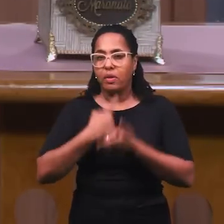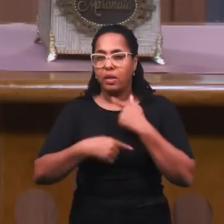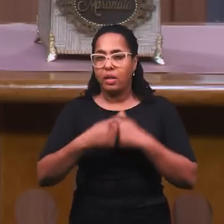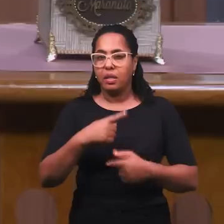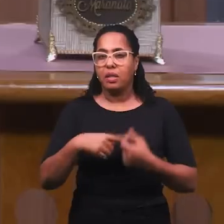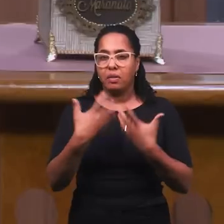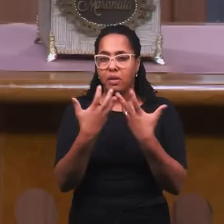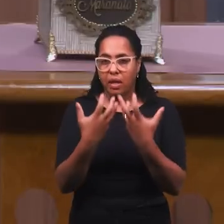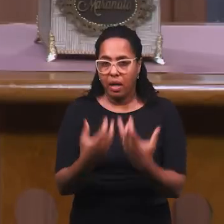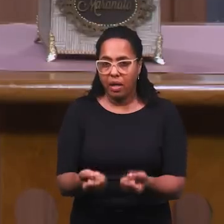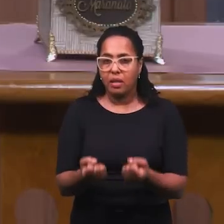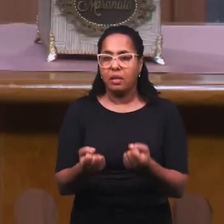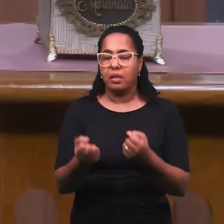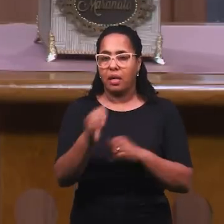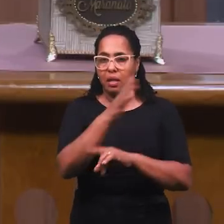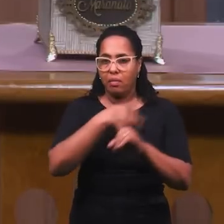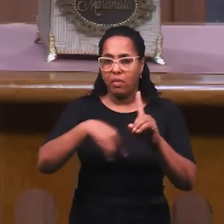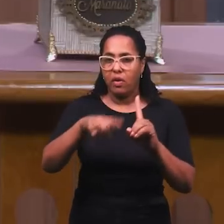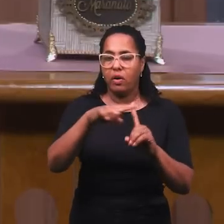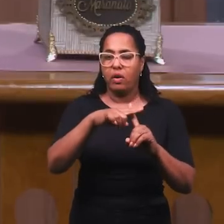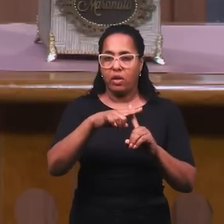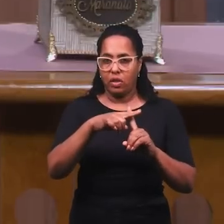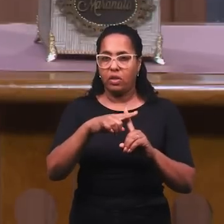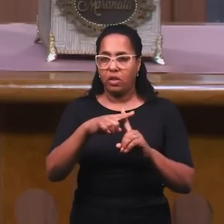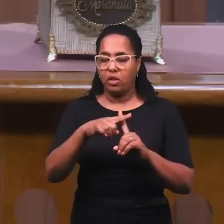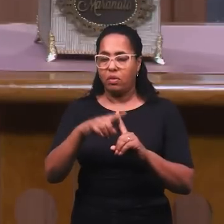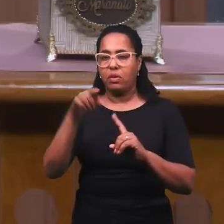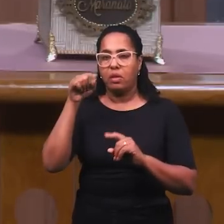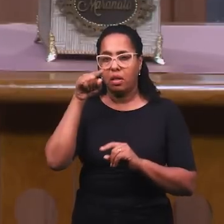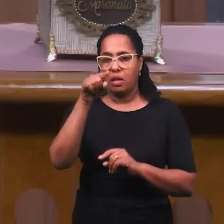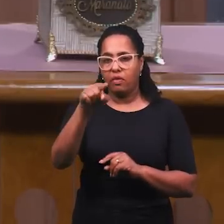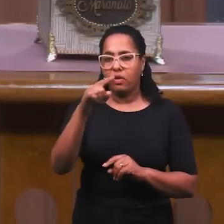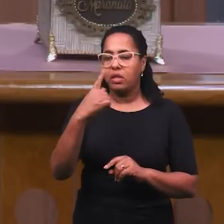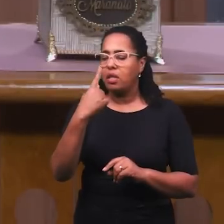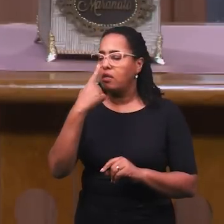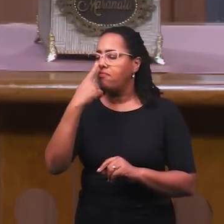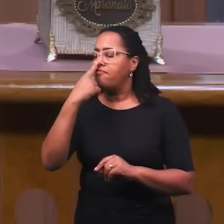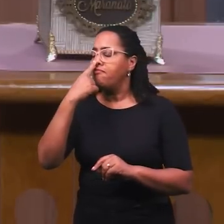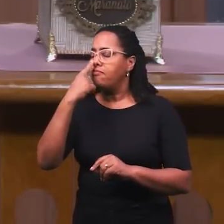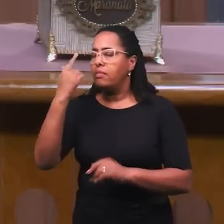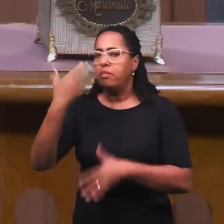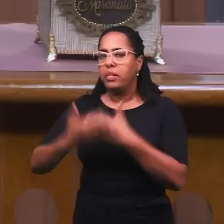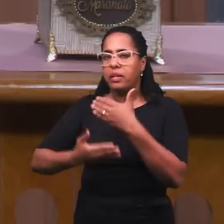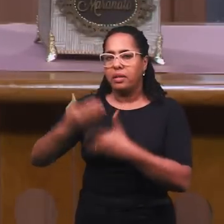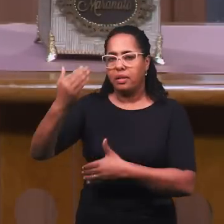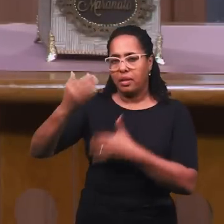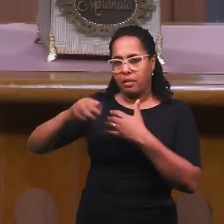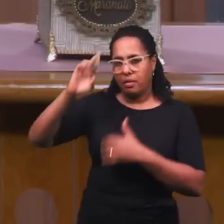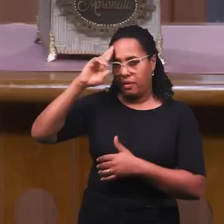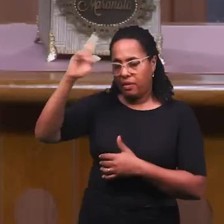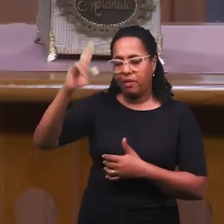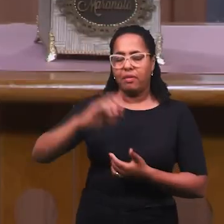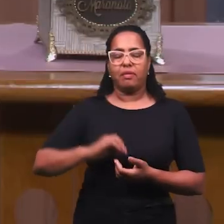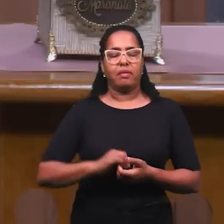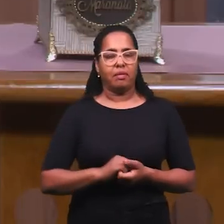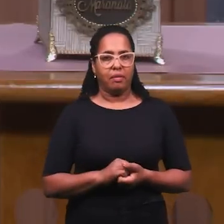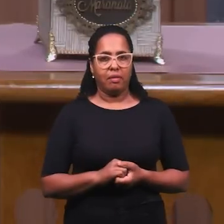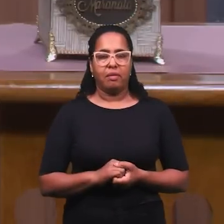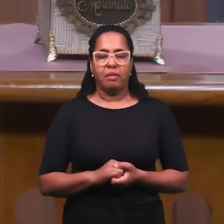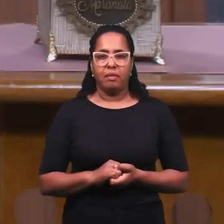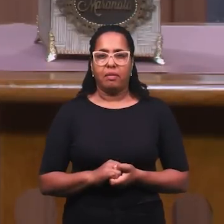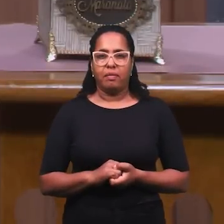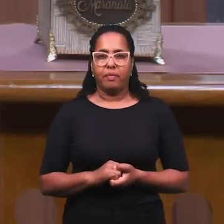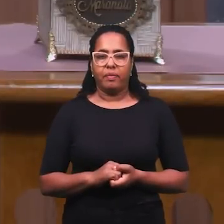na sequência, construir o templo. E o véu se rasga, ou seja, você tem acesso à maravilhosa presença do